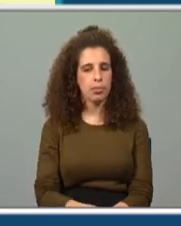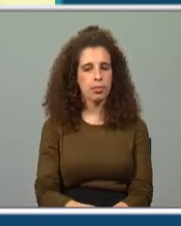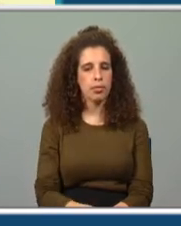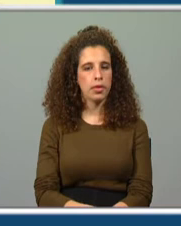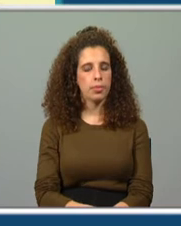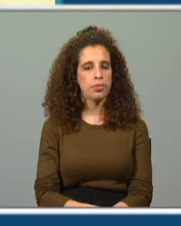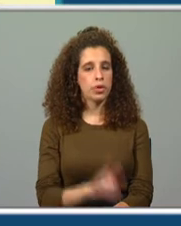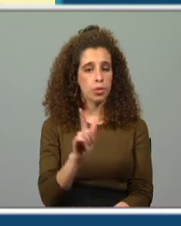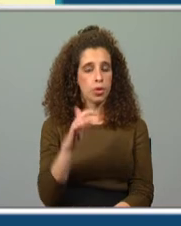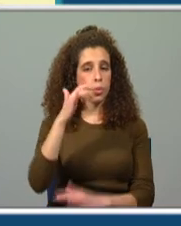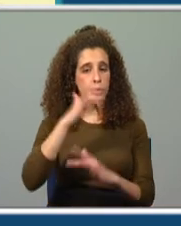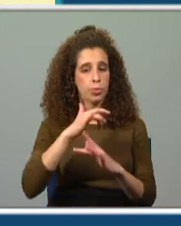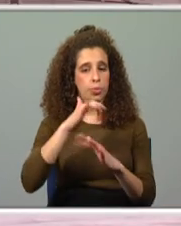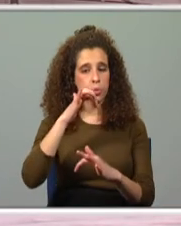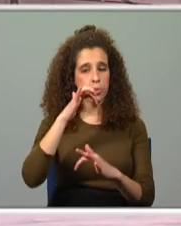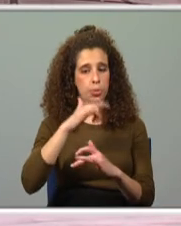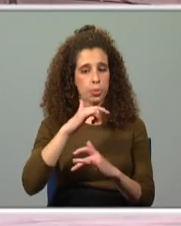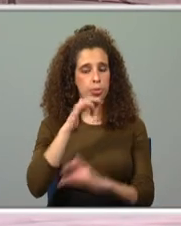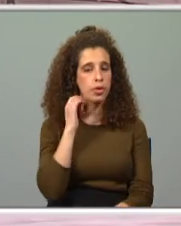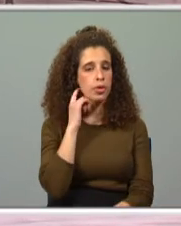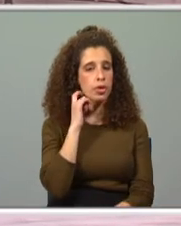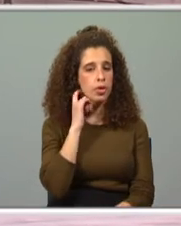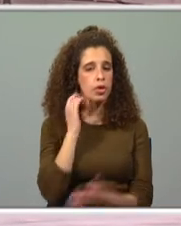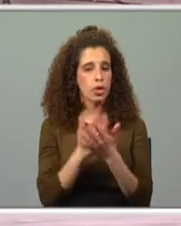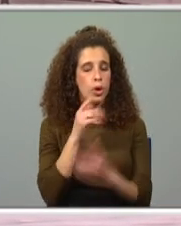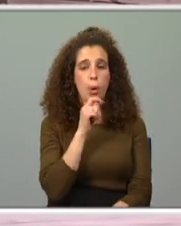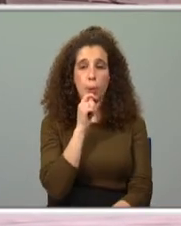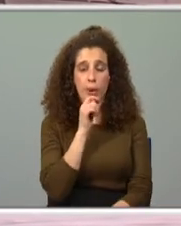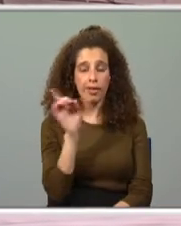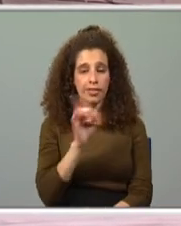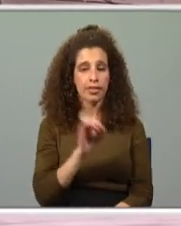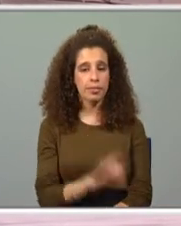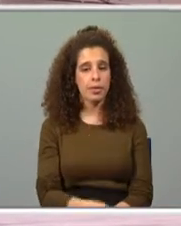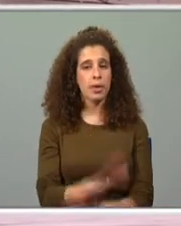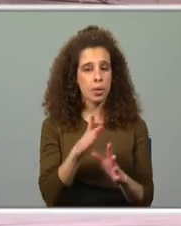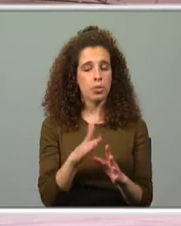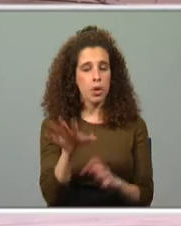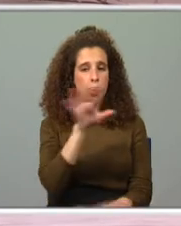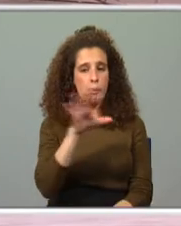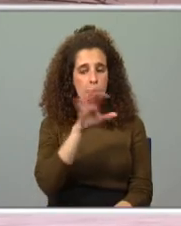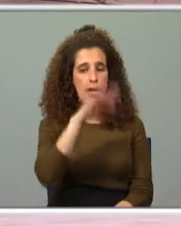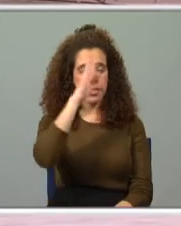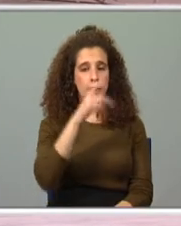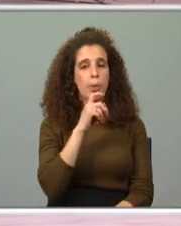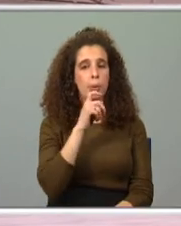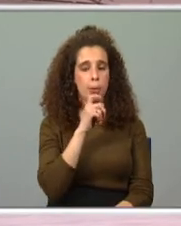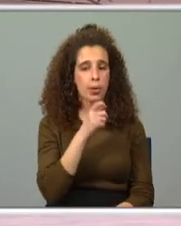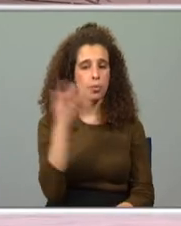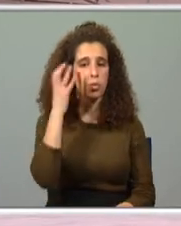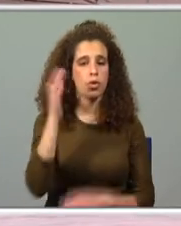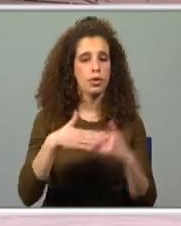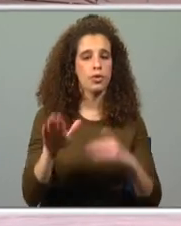Temos o trompete. Viram? Que não é só chegar ali e soprar. É preciso toda uma maneira de saber soprar para que possam